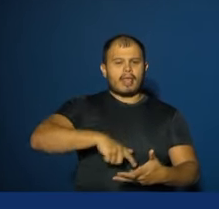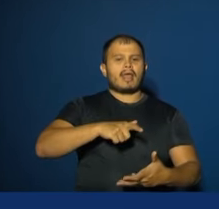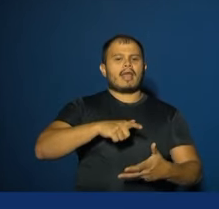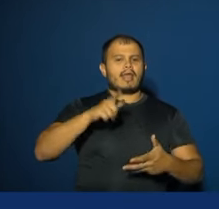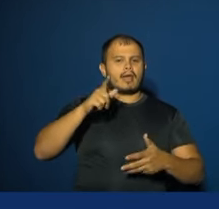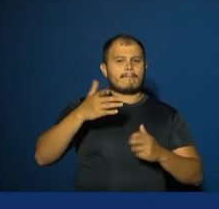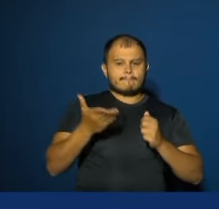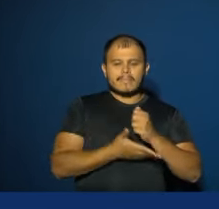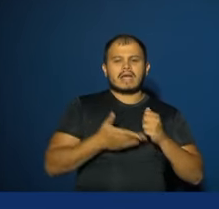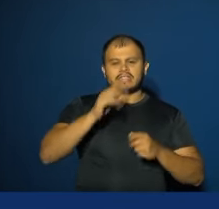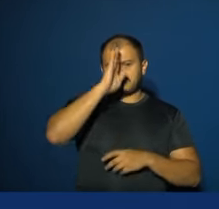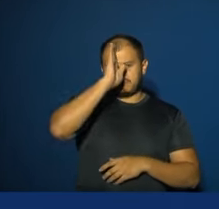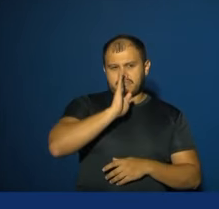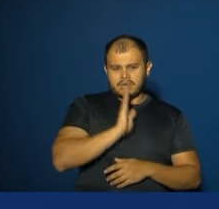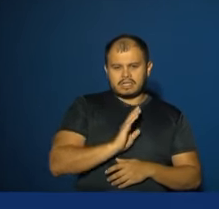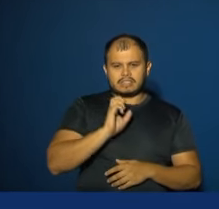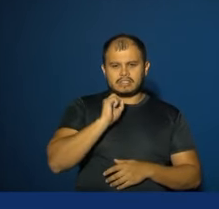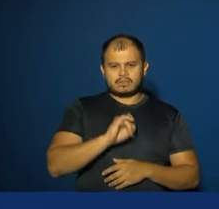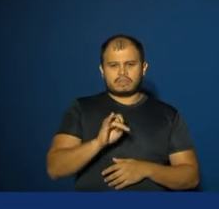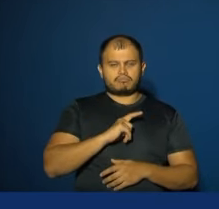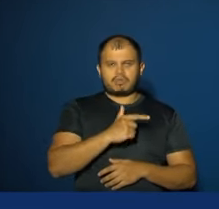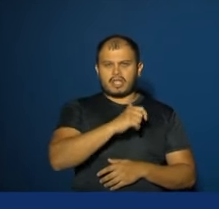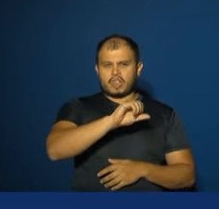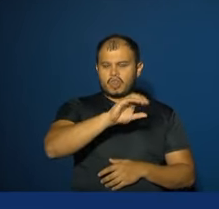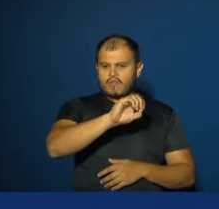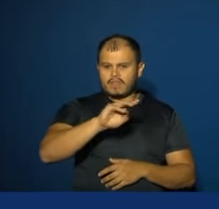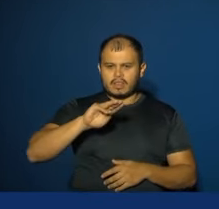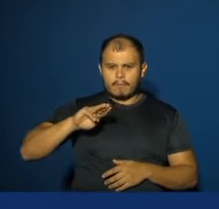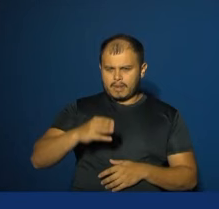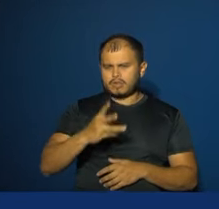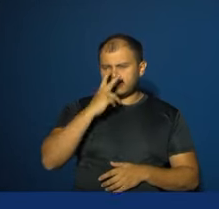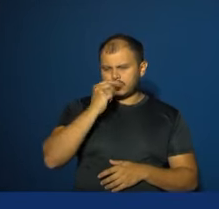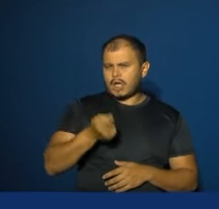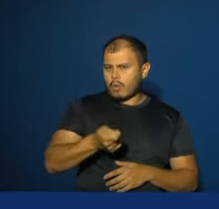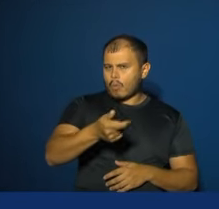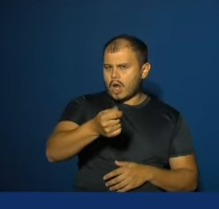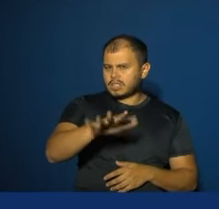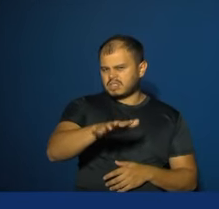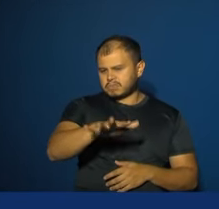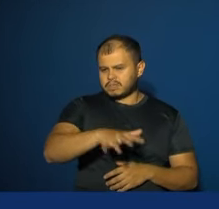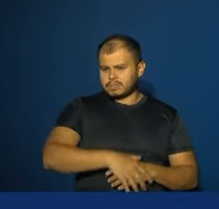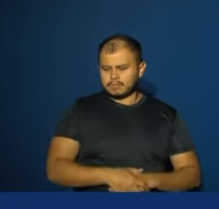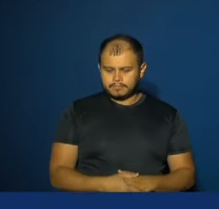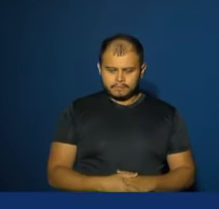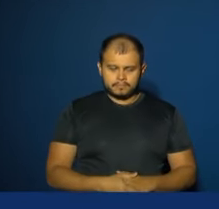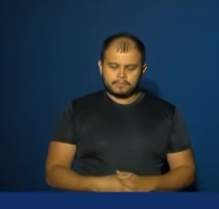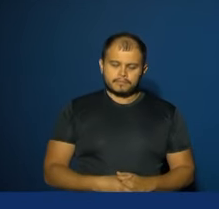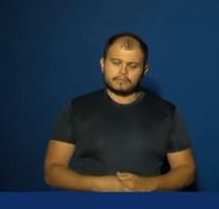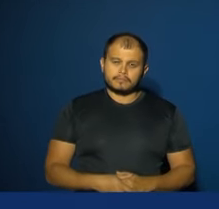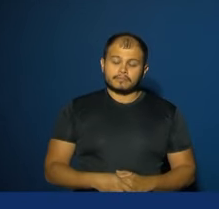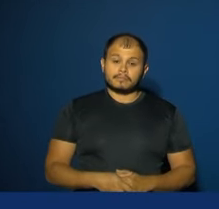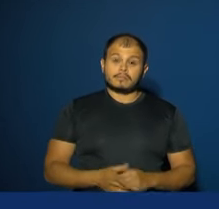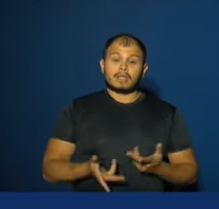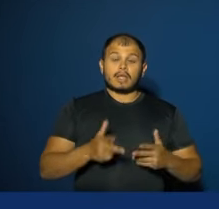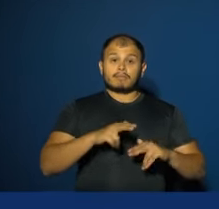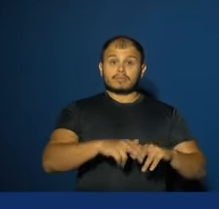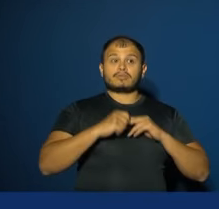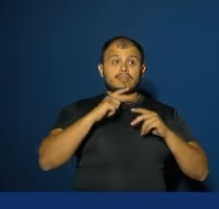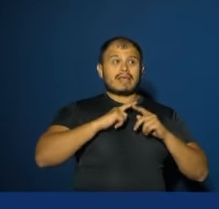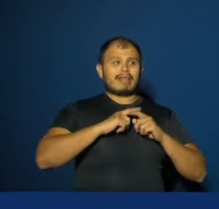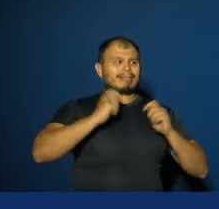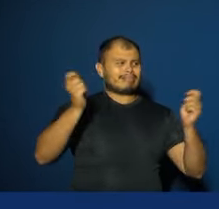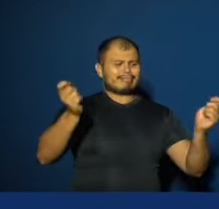do Brasil. Se não estamos com 90 milhões, estamos muito perto disso. E aqui abre-se um oceano